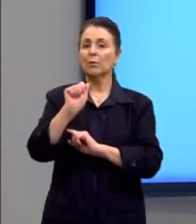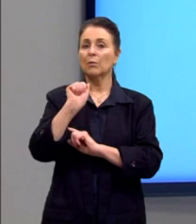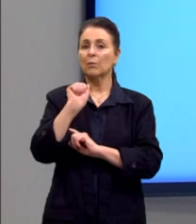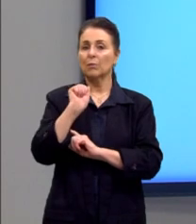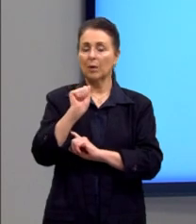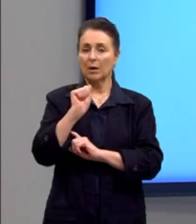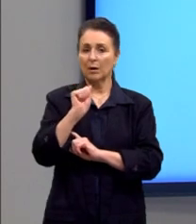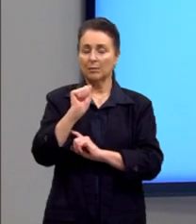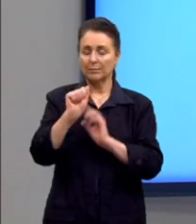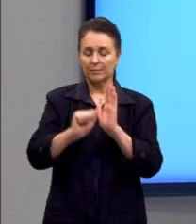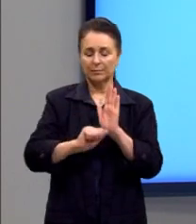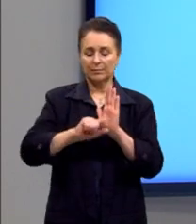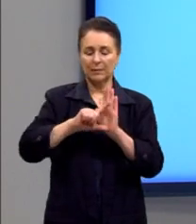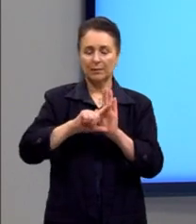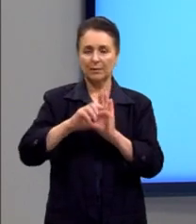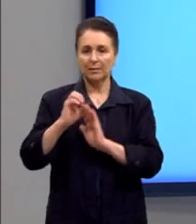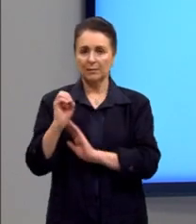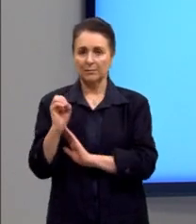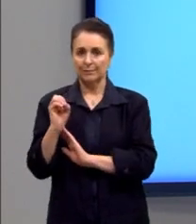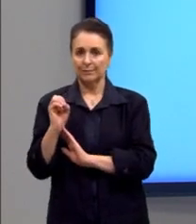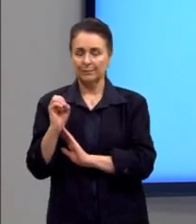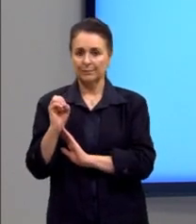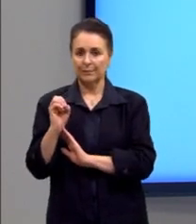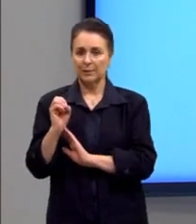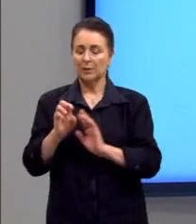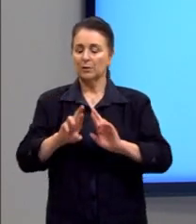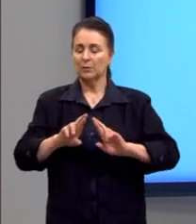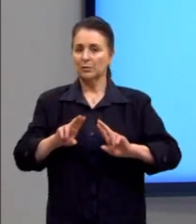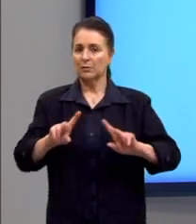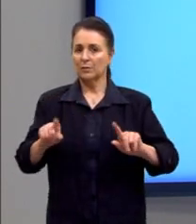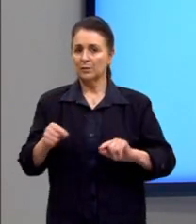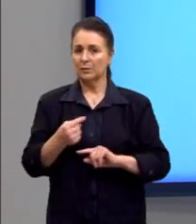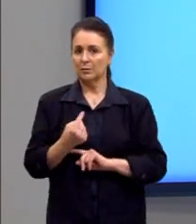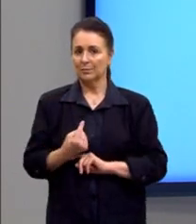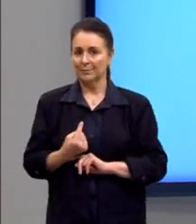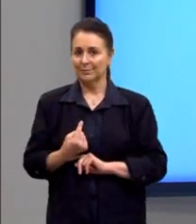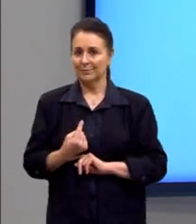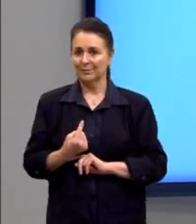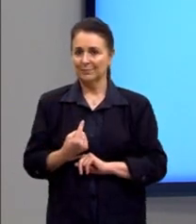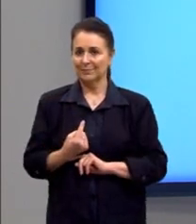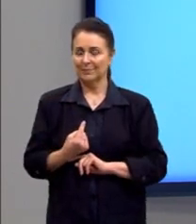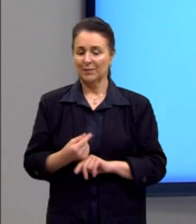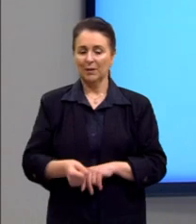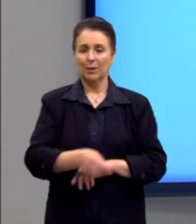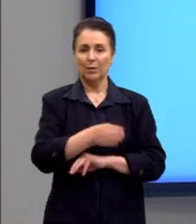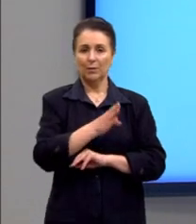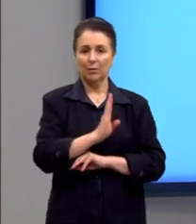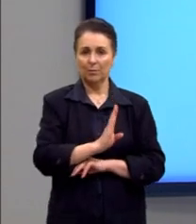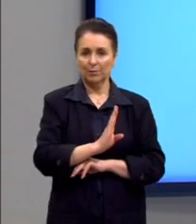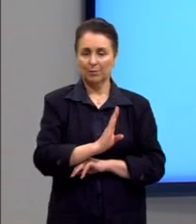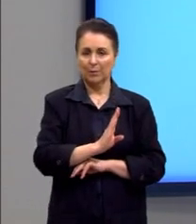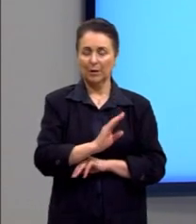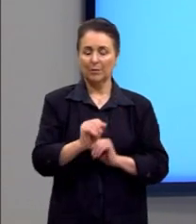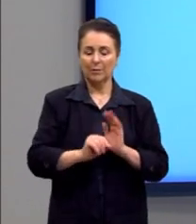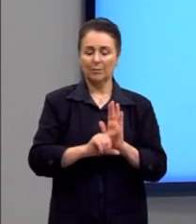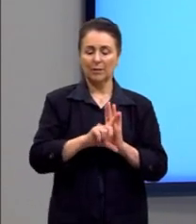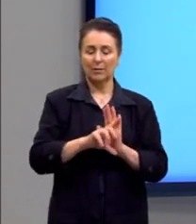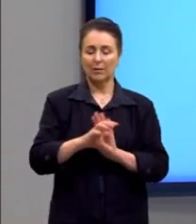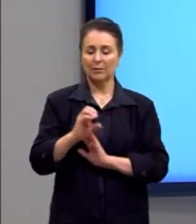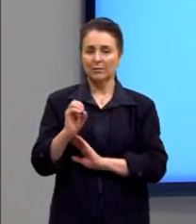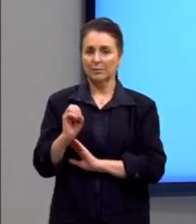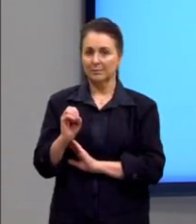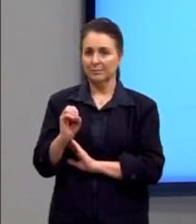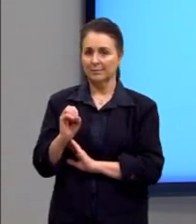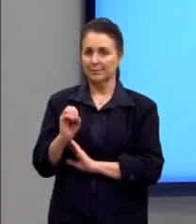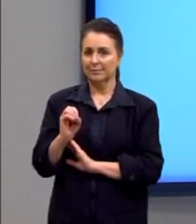sempre vai ser maior do que fizeram e diferente de um E o bebê sempre vai ser maior do que